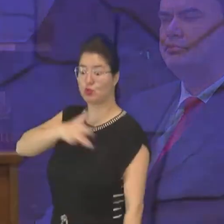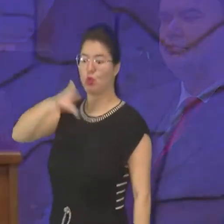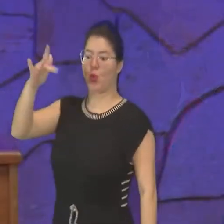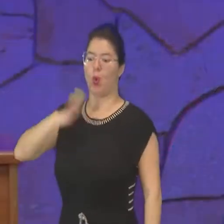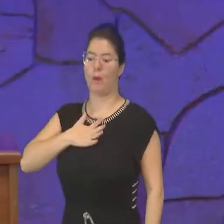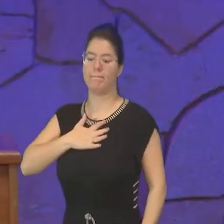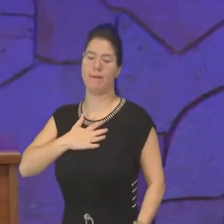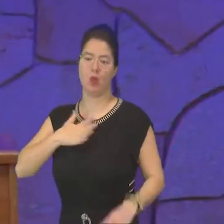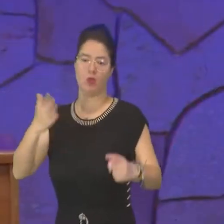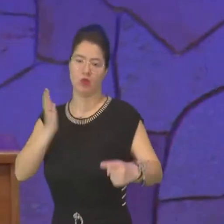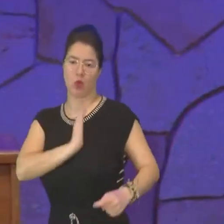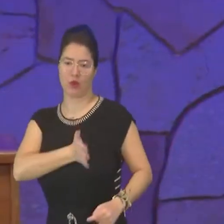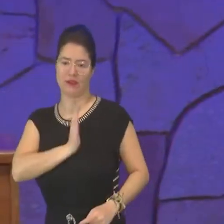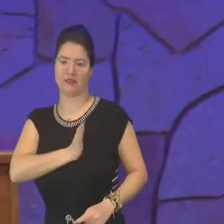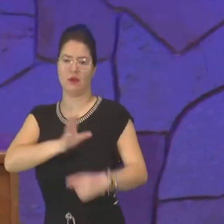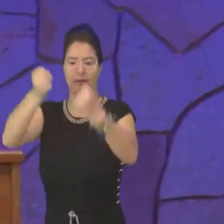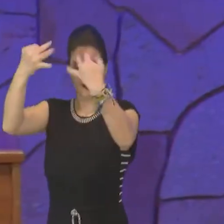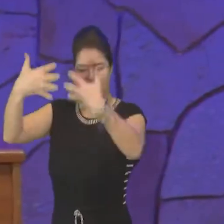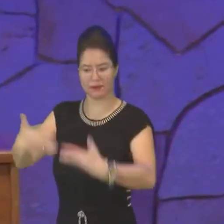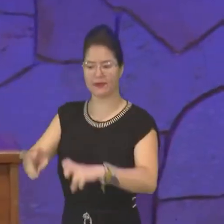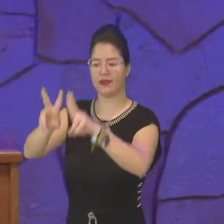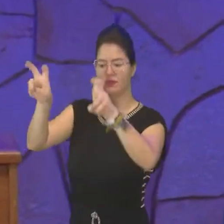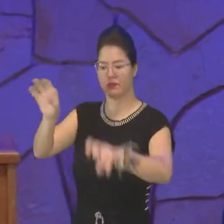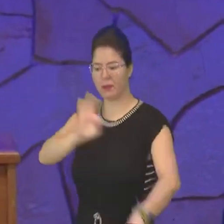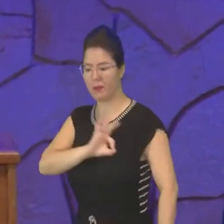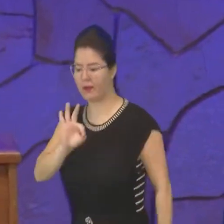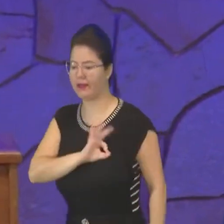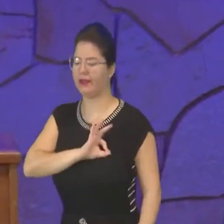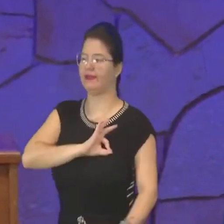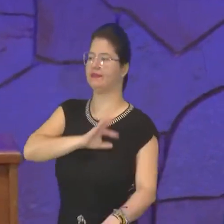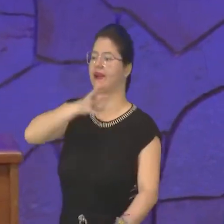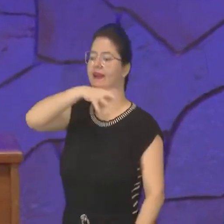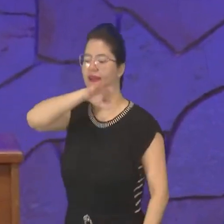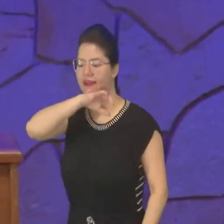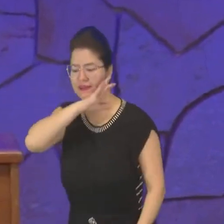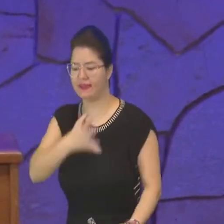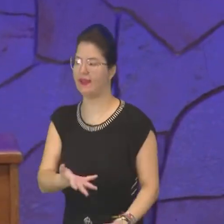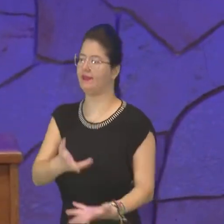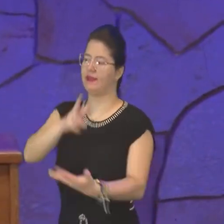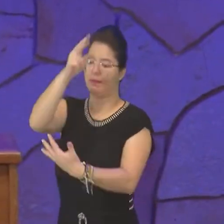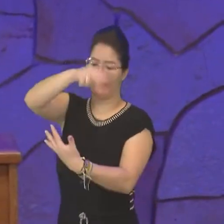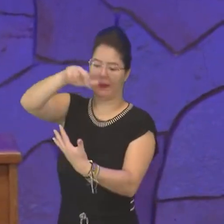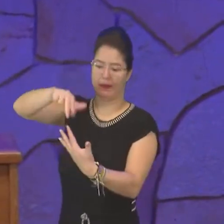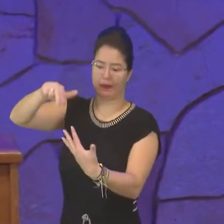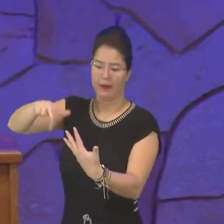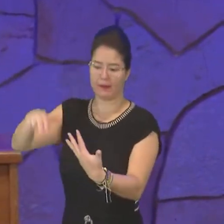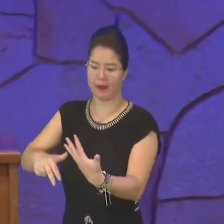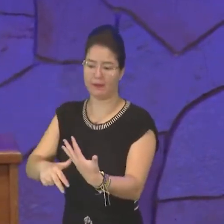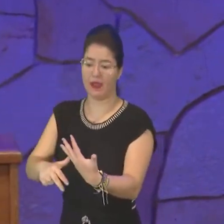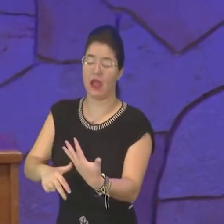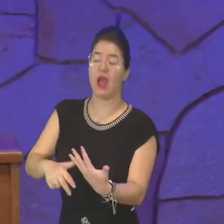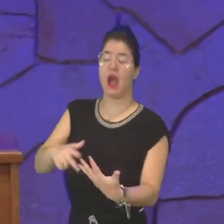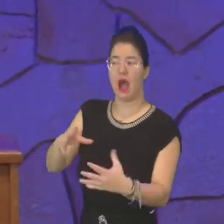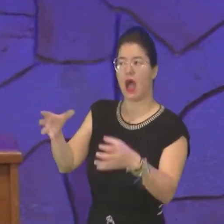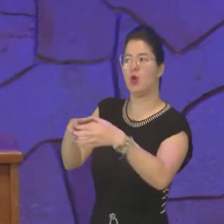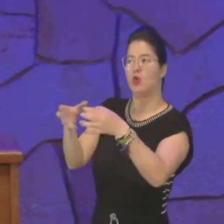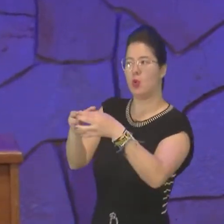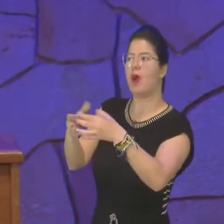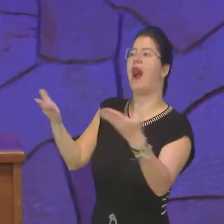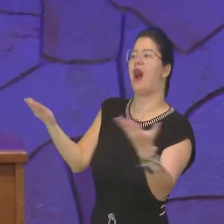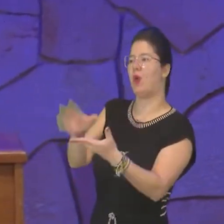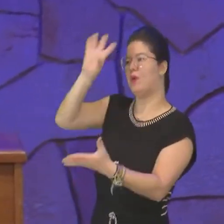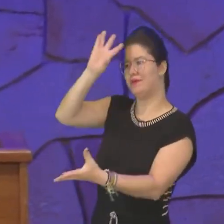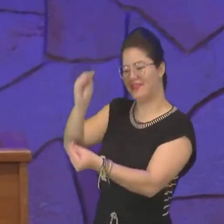naquela região ribeirinha, com aquele povo. E alguém disse assim, pastor, quem precisava ouvir aquilo éramos nós.